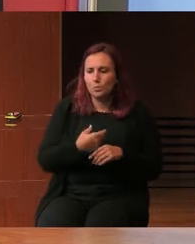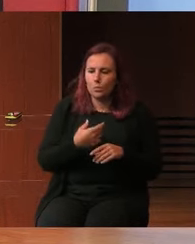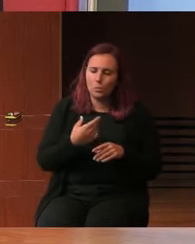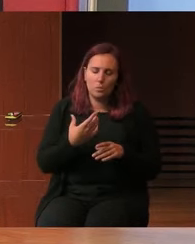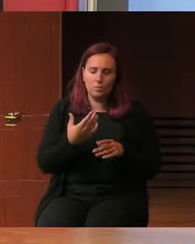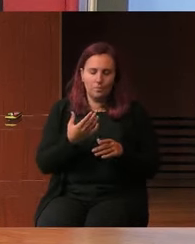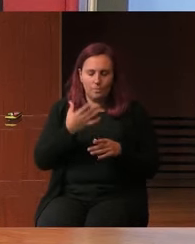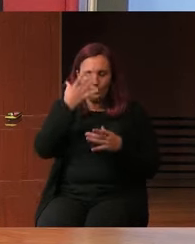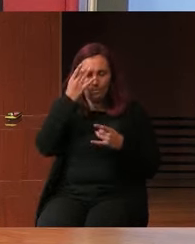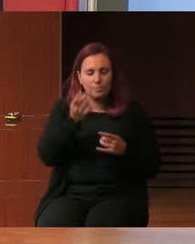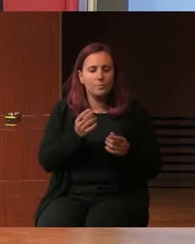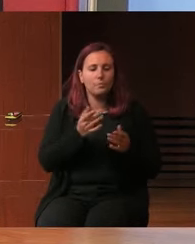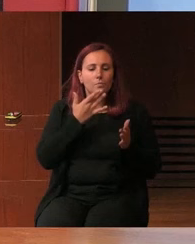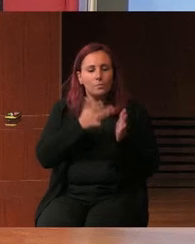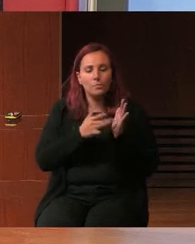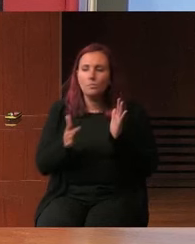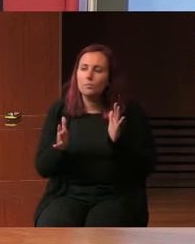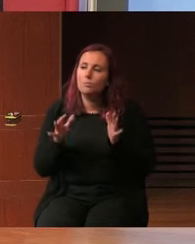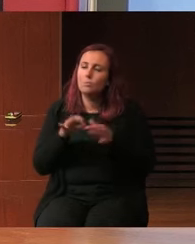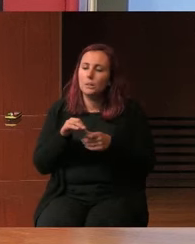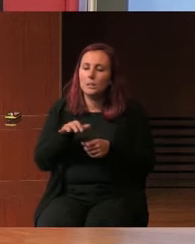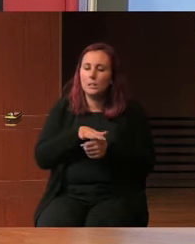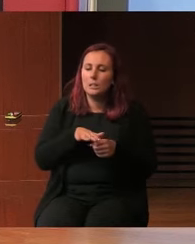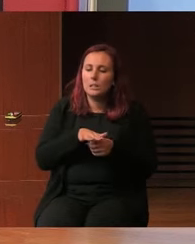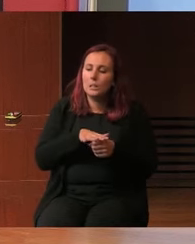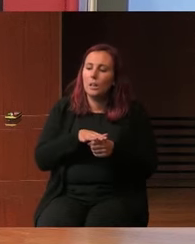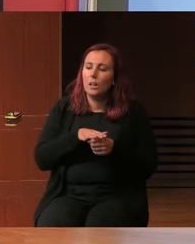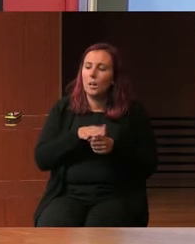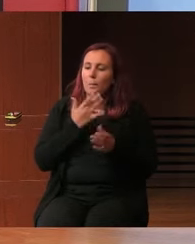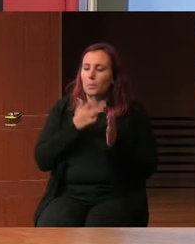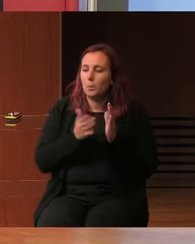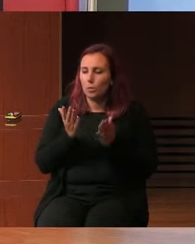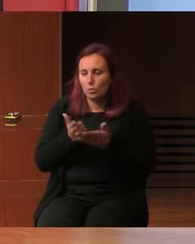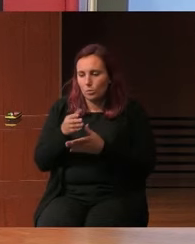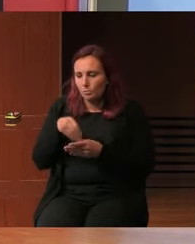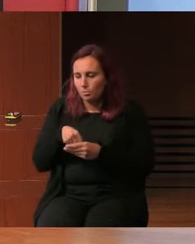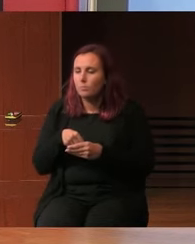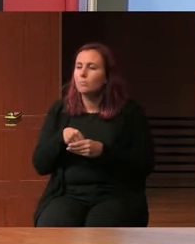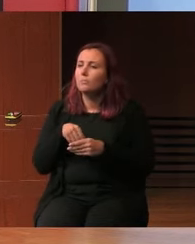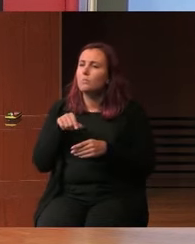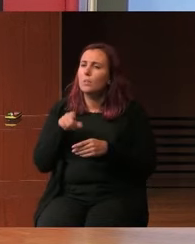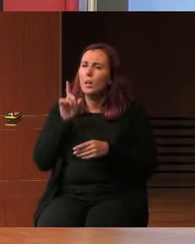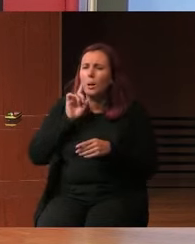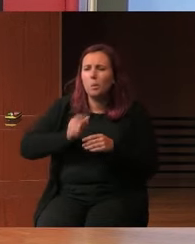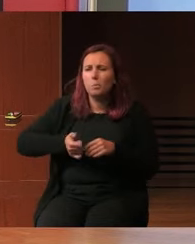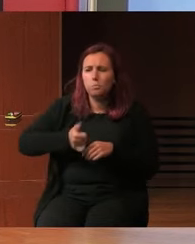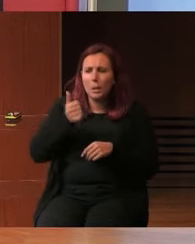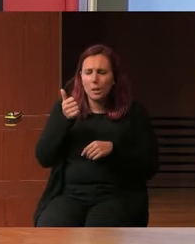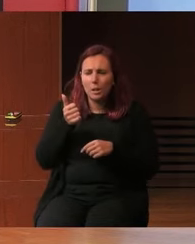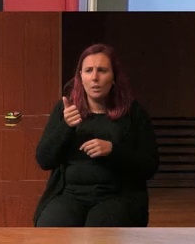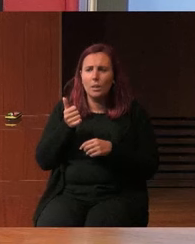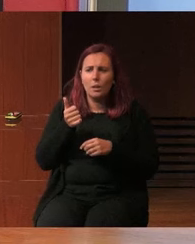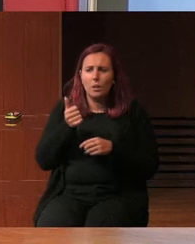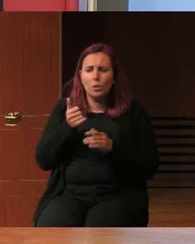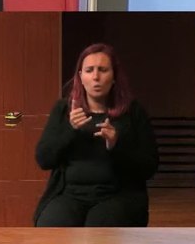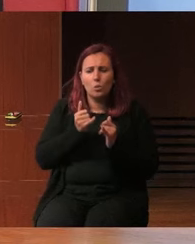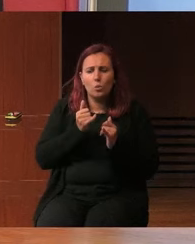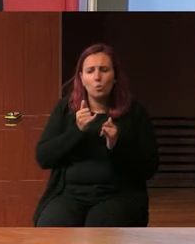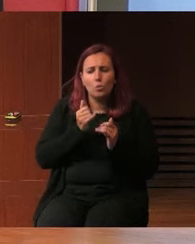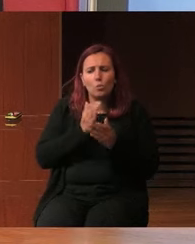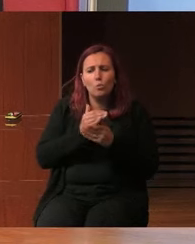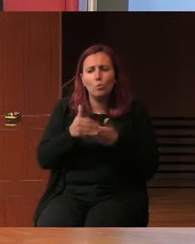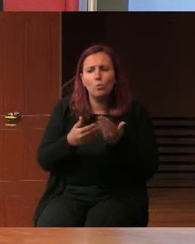exemplo, no contexto das bibliotecas escolares, será essencial nesse processo.